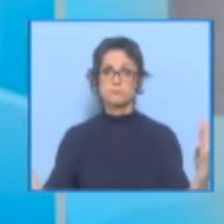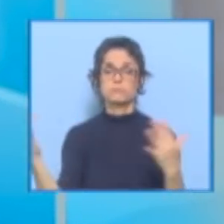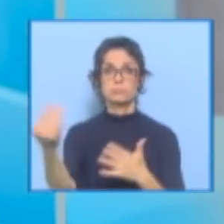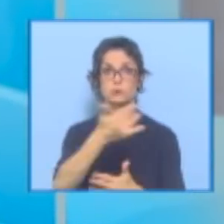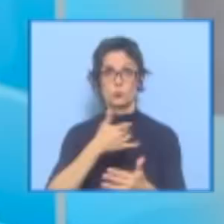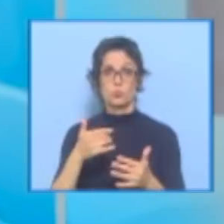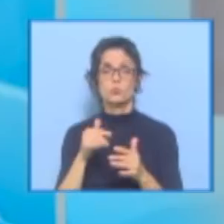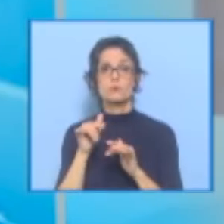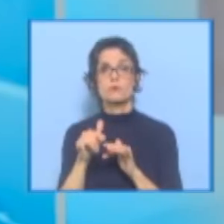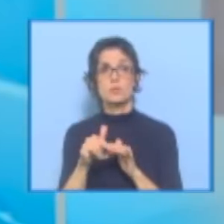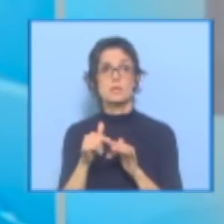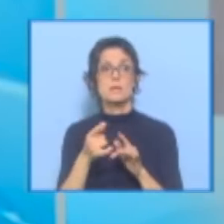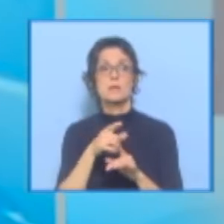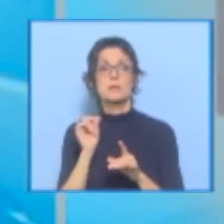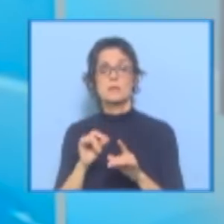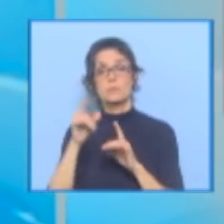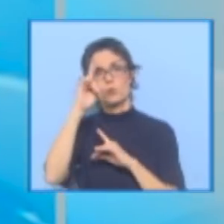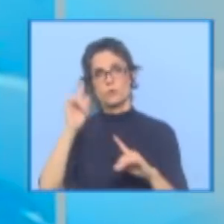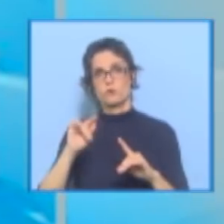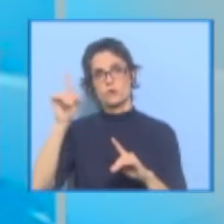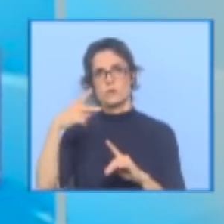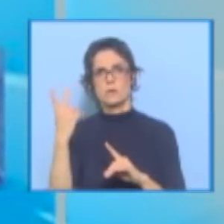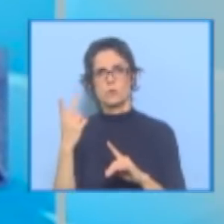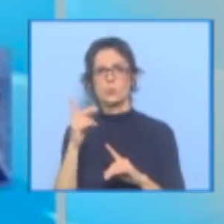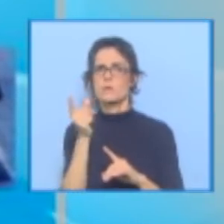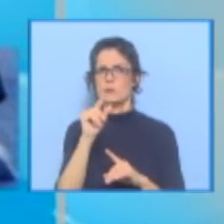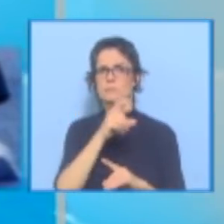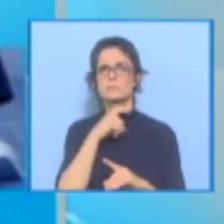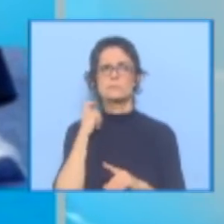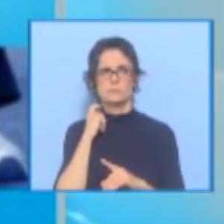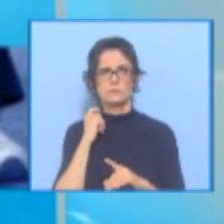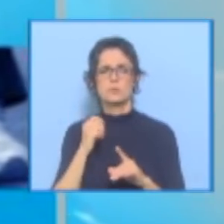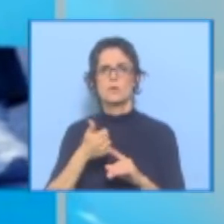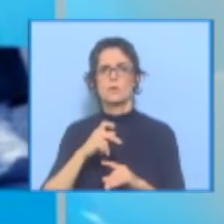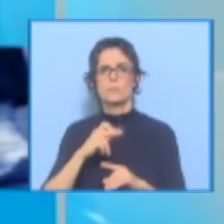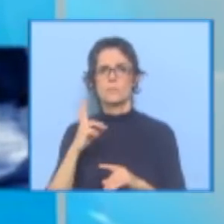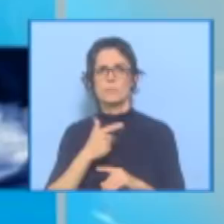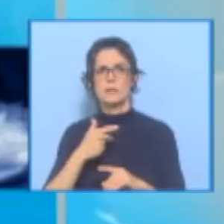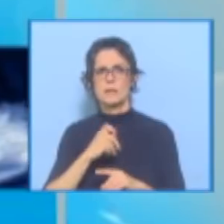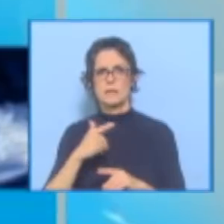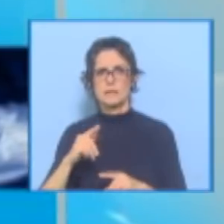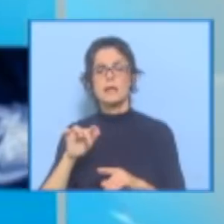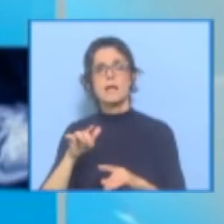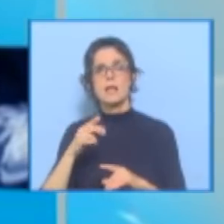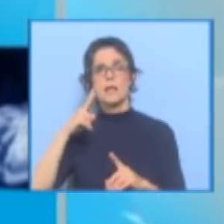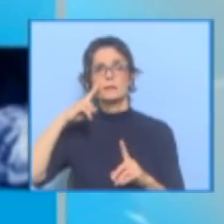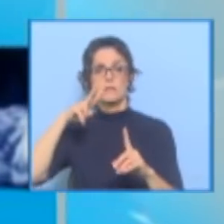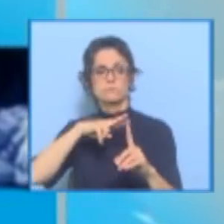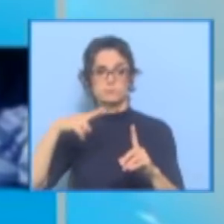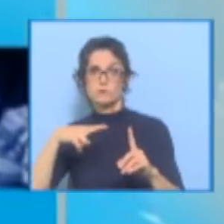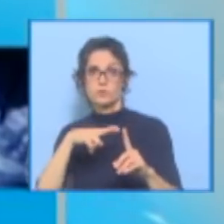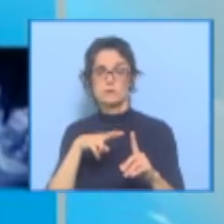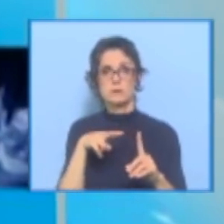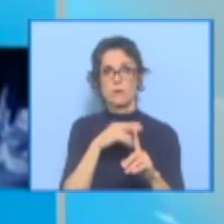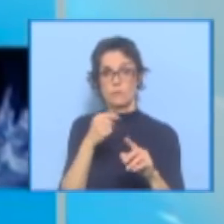da casa, o professor Américo Pereira, e um sacerdote, o cônego José Miguel Barata, para apresentar 3 visões diferentes, uma visão